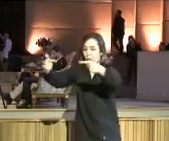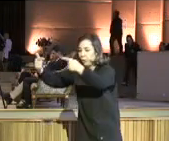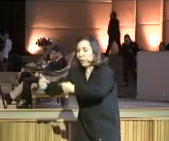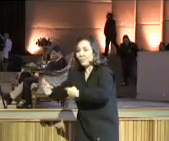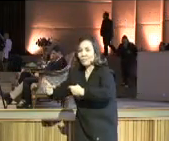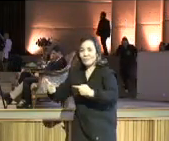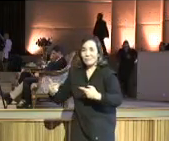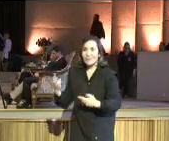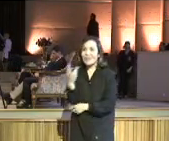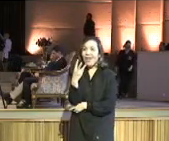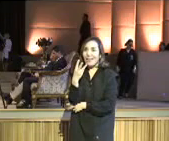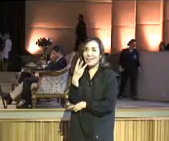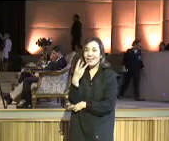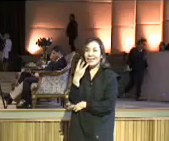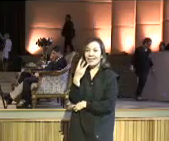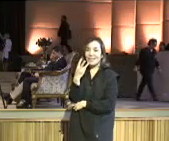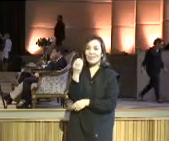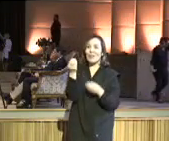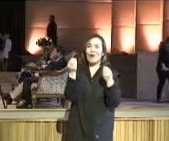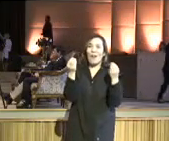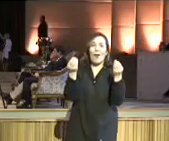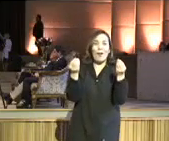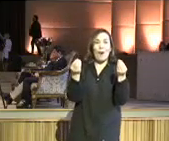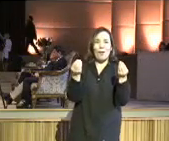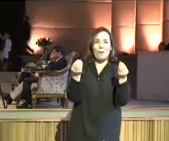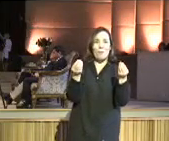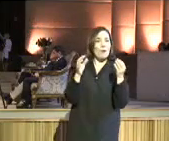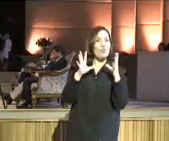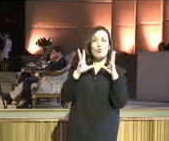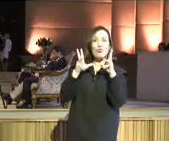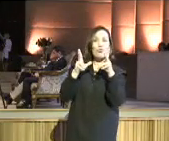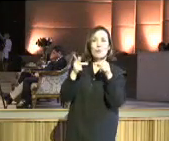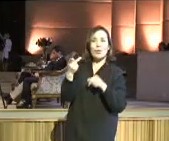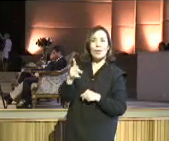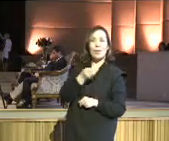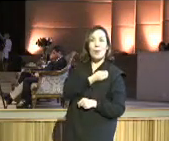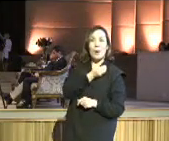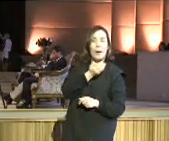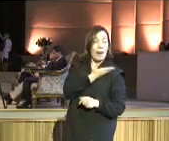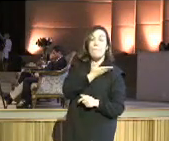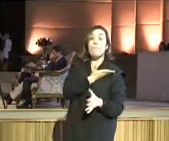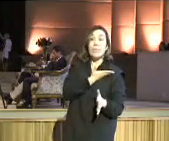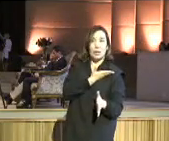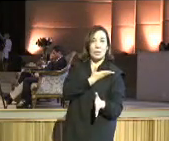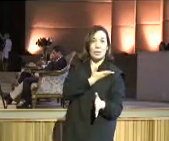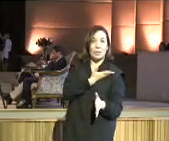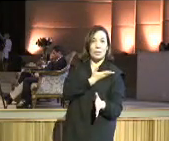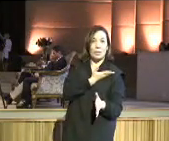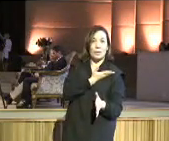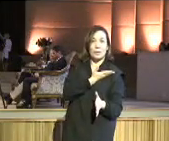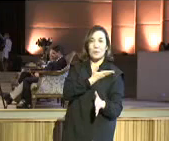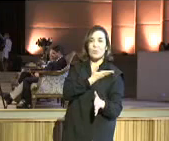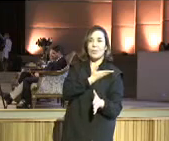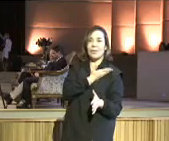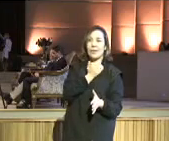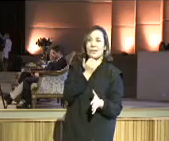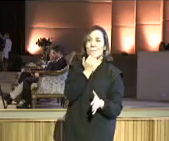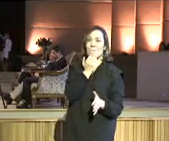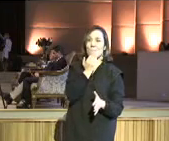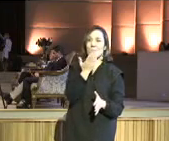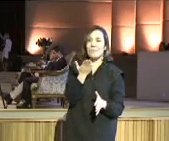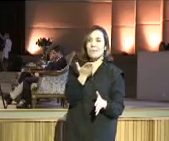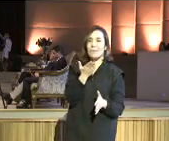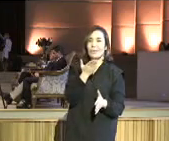Todos os companheiros do ministério real tinham ficado com Absalão, não sobrou